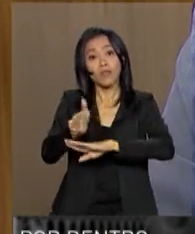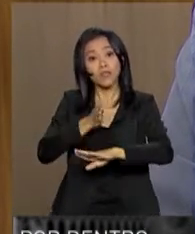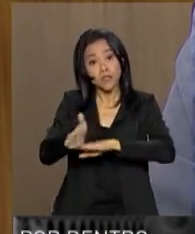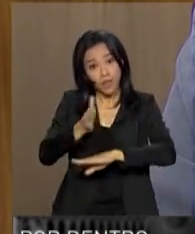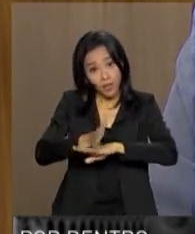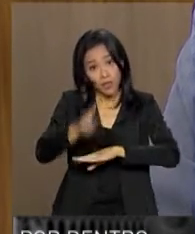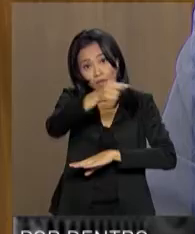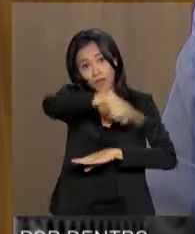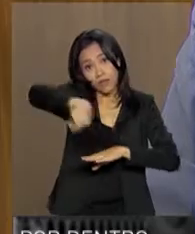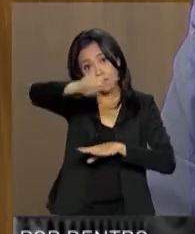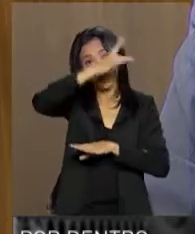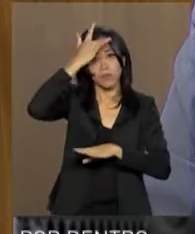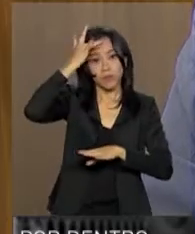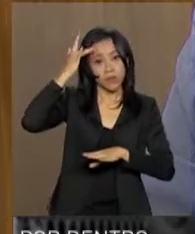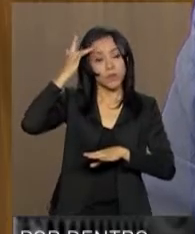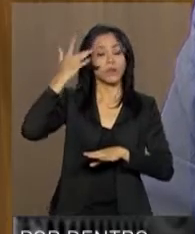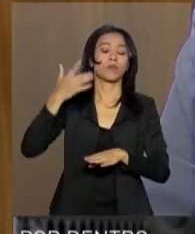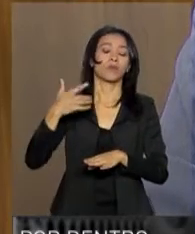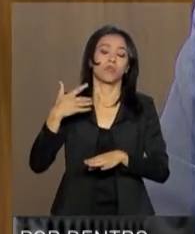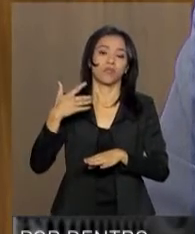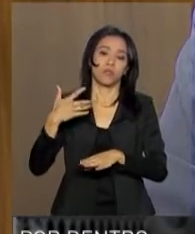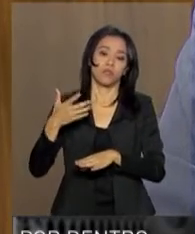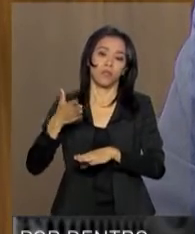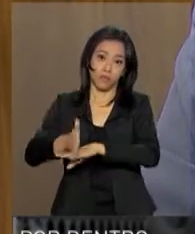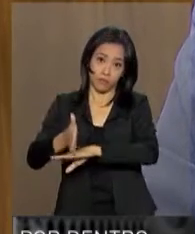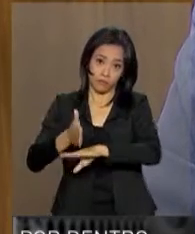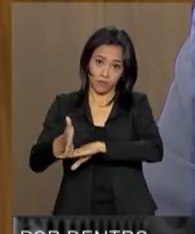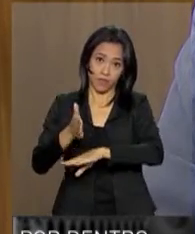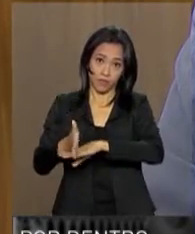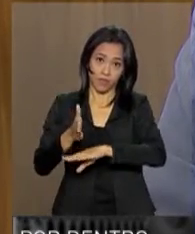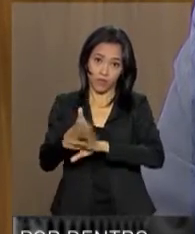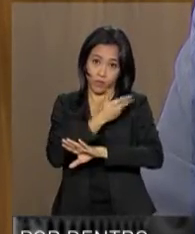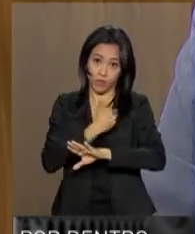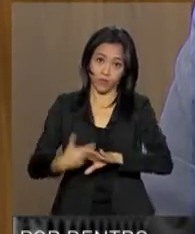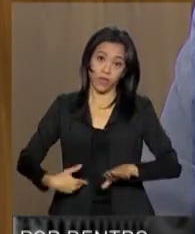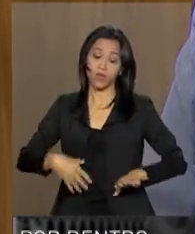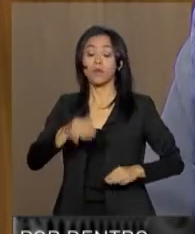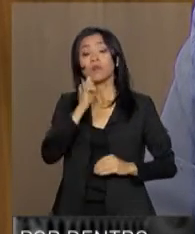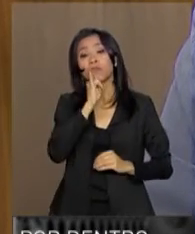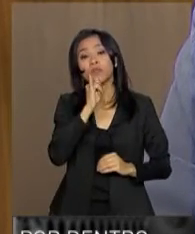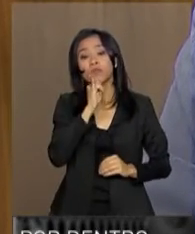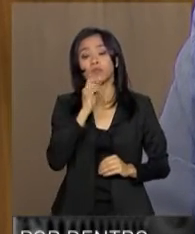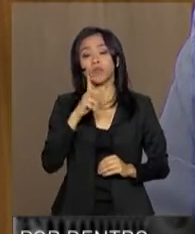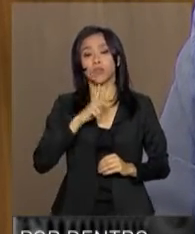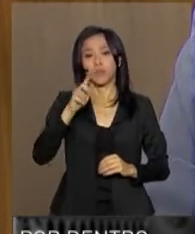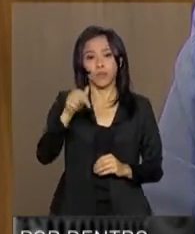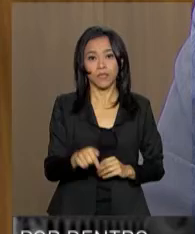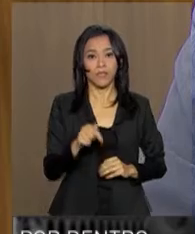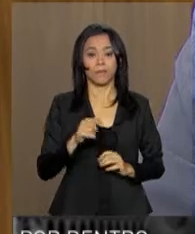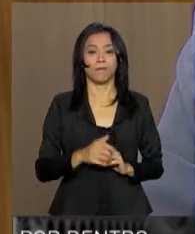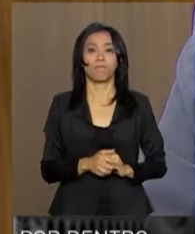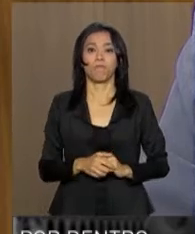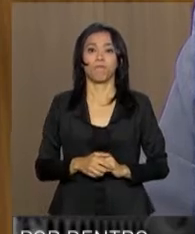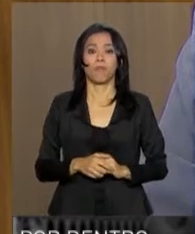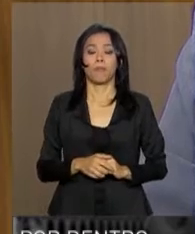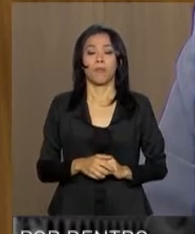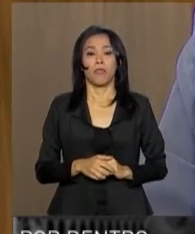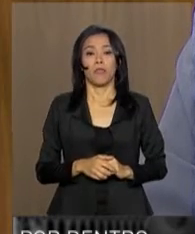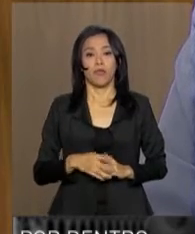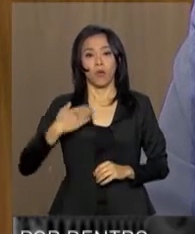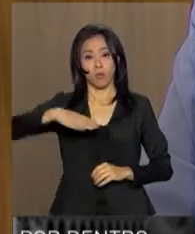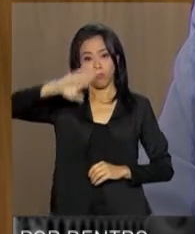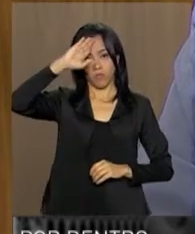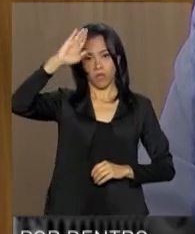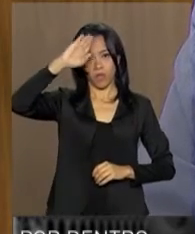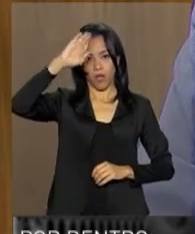digitalização desses de serviços vou citar um exemplo aqui do alistamento militar